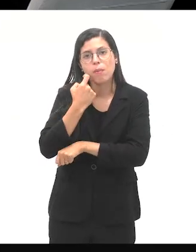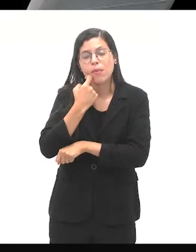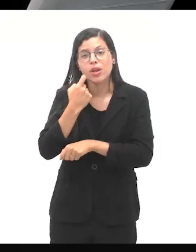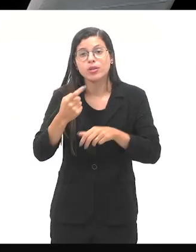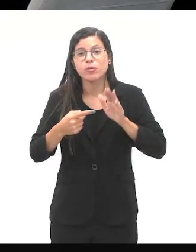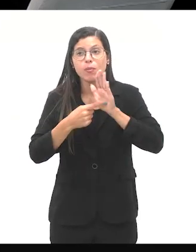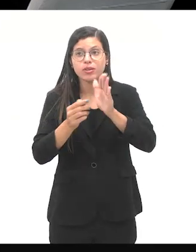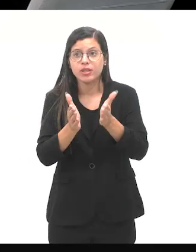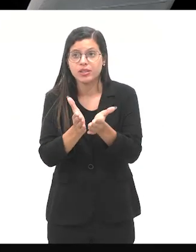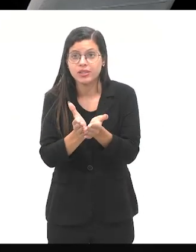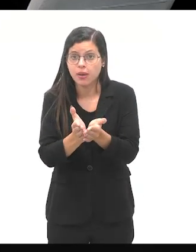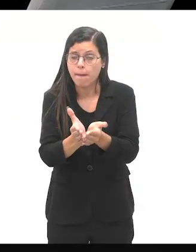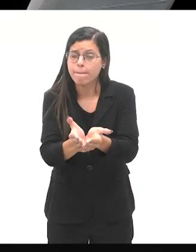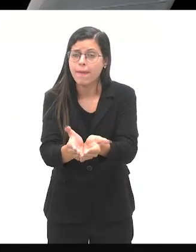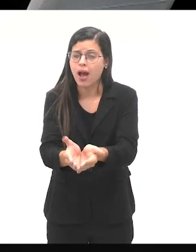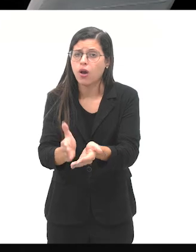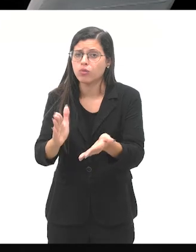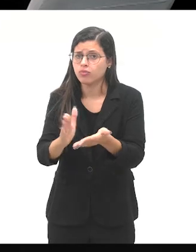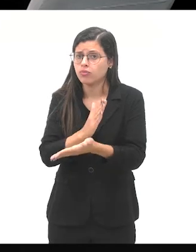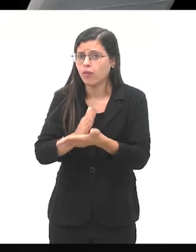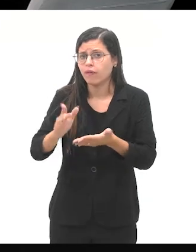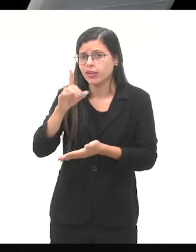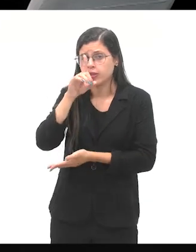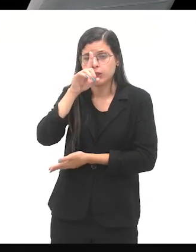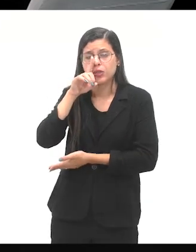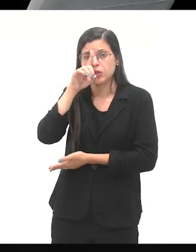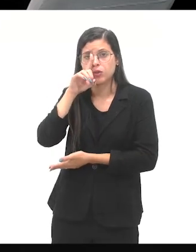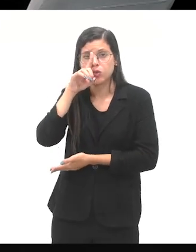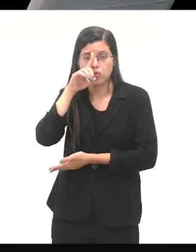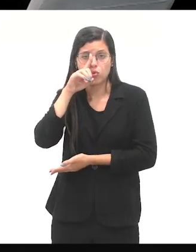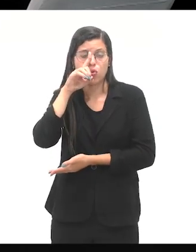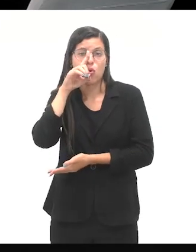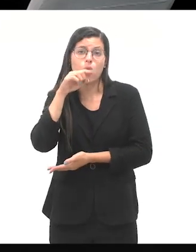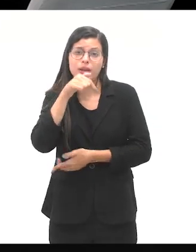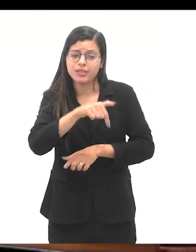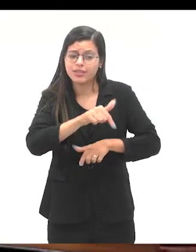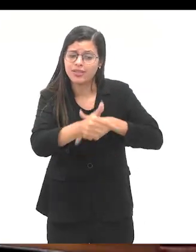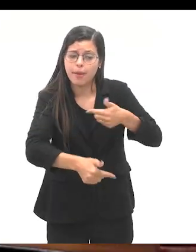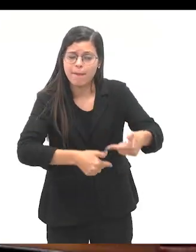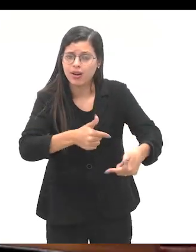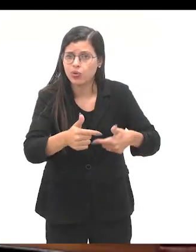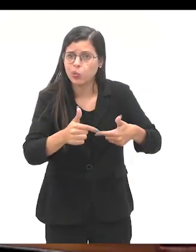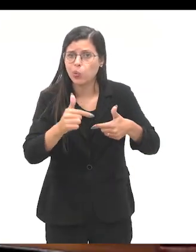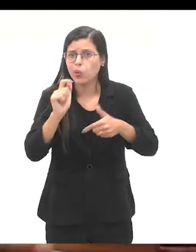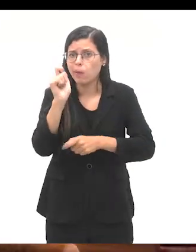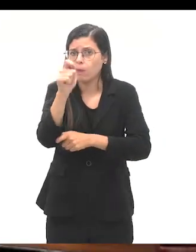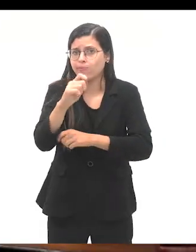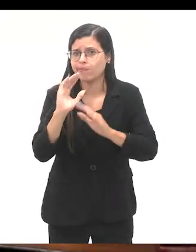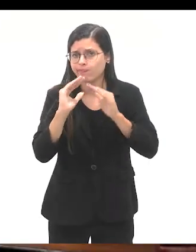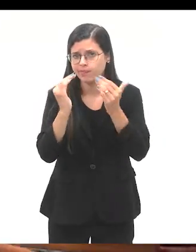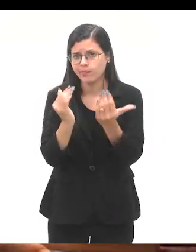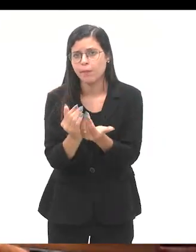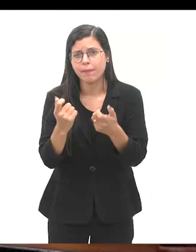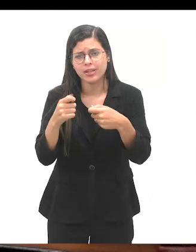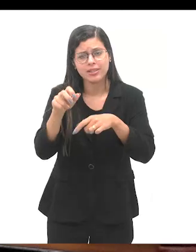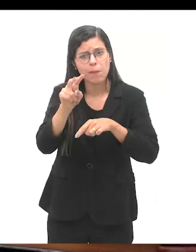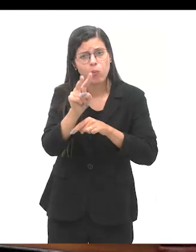sinal que esses barcos vão colocar em risco a vida desses trabalhadores que, na verdade, precisa de ser protegido